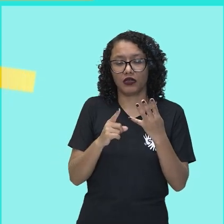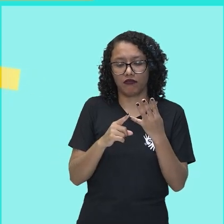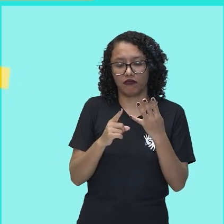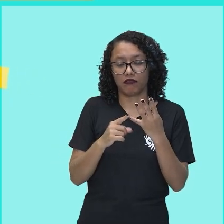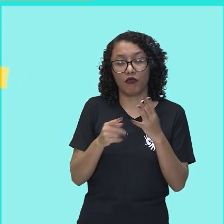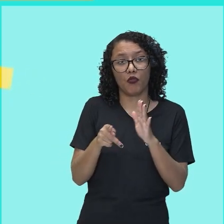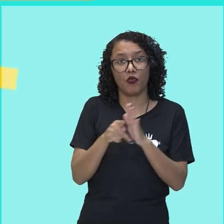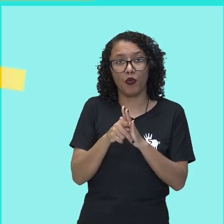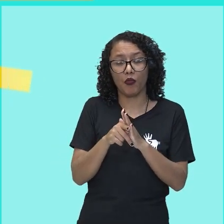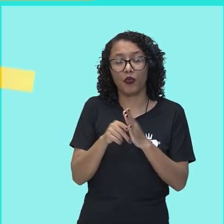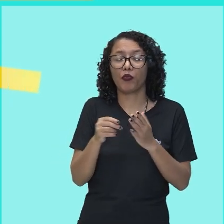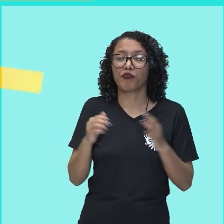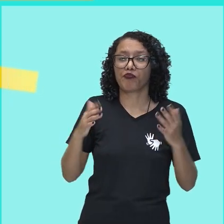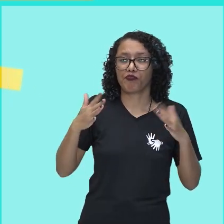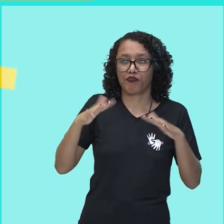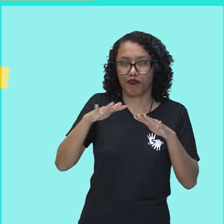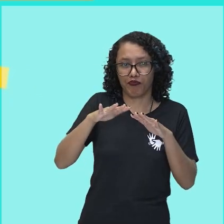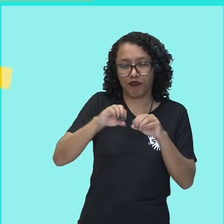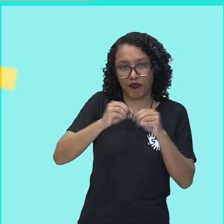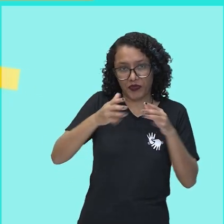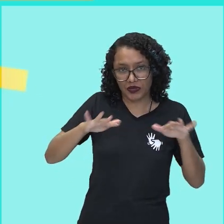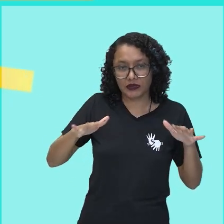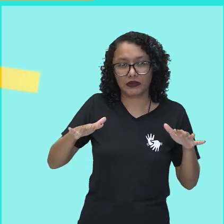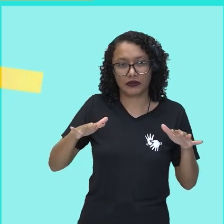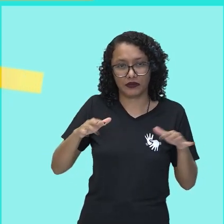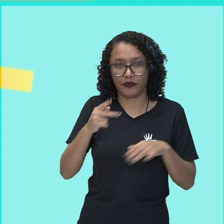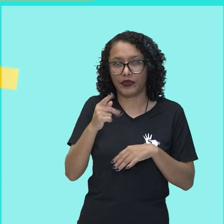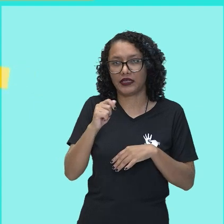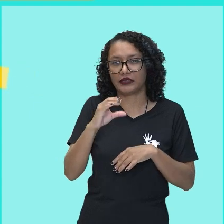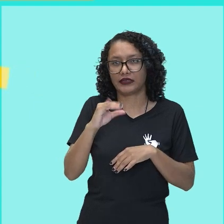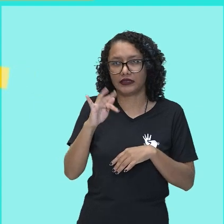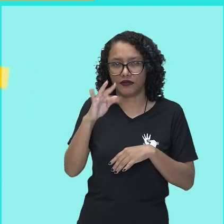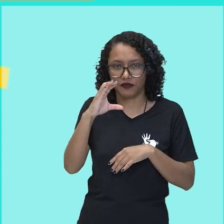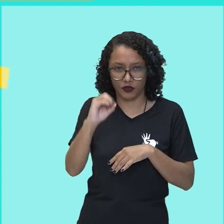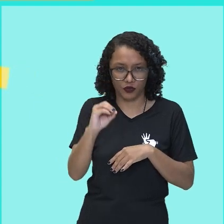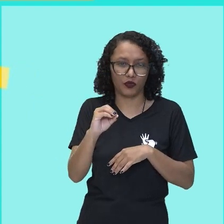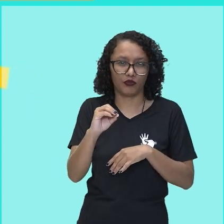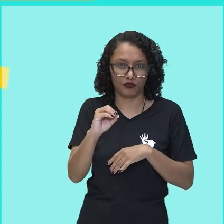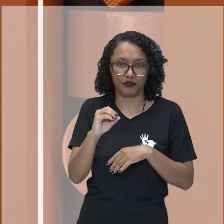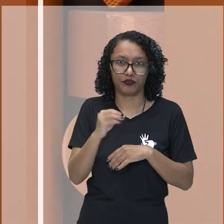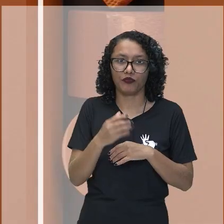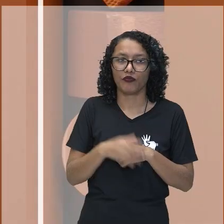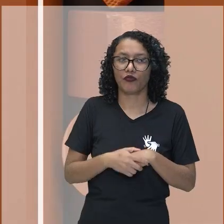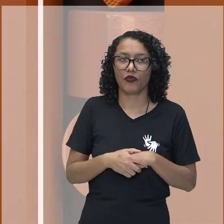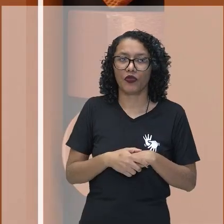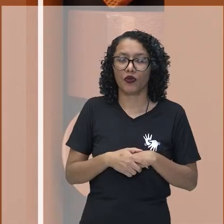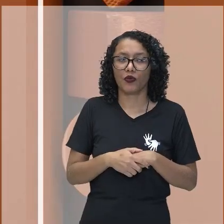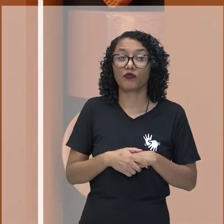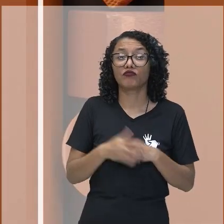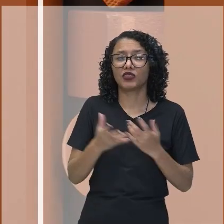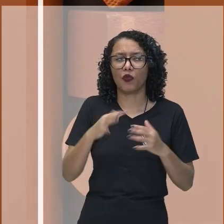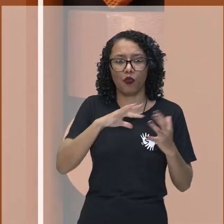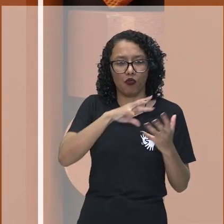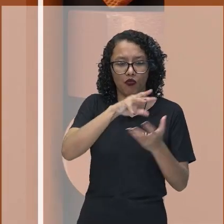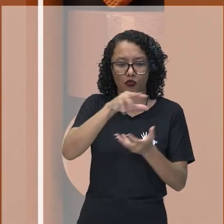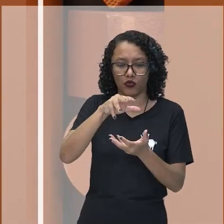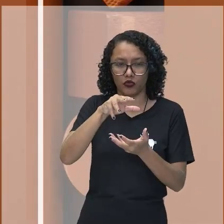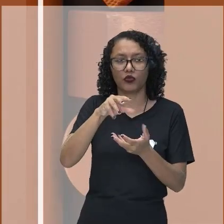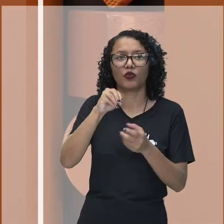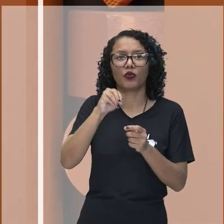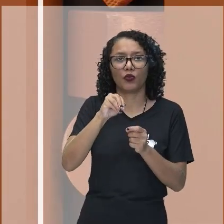Pacífico. Todas elas, imaginem, nós, gente, estamos em cima, né? O planeta inteiro está em cima de